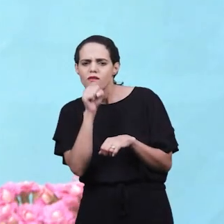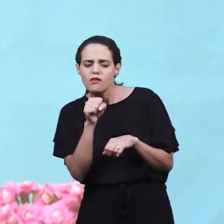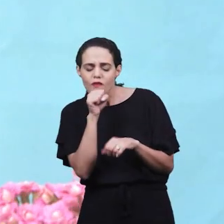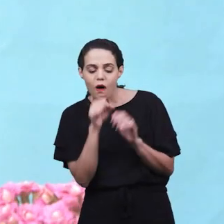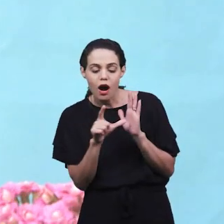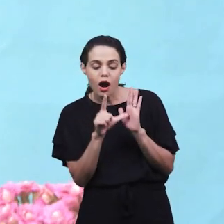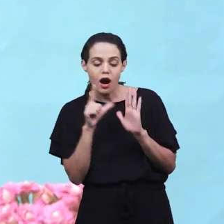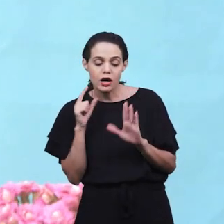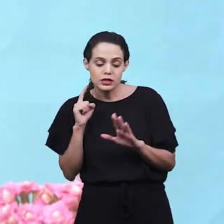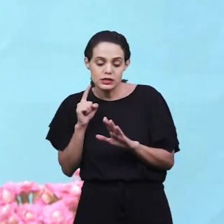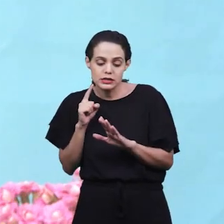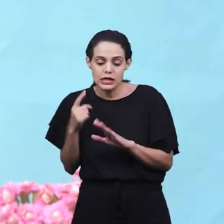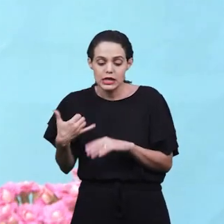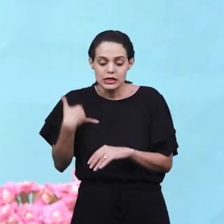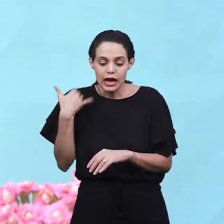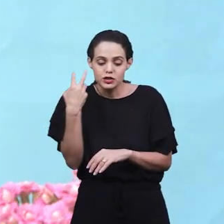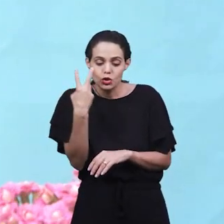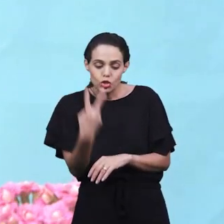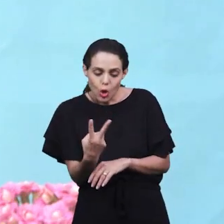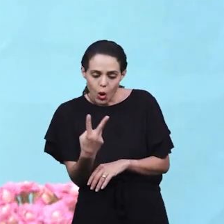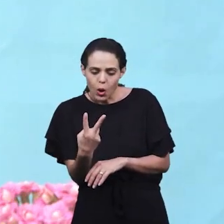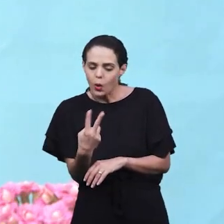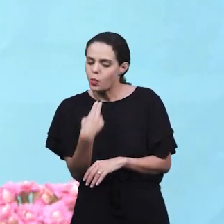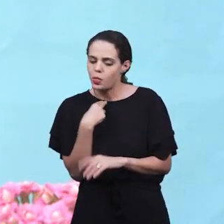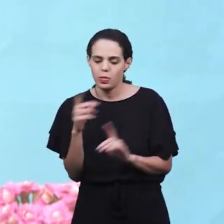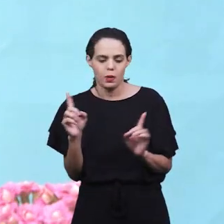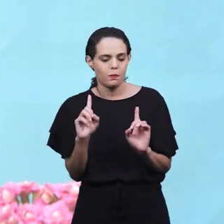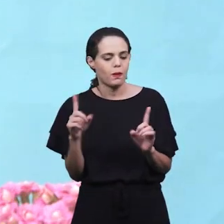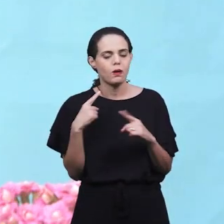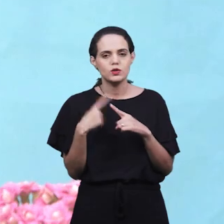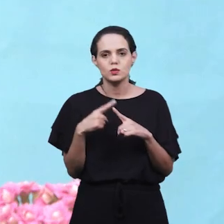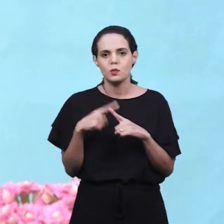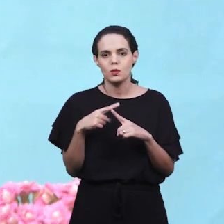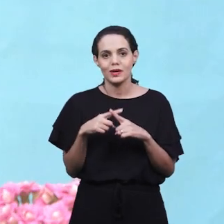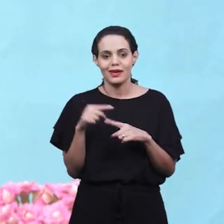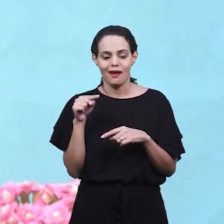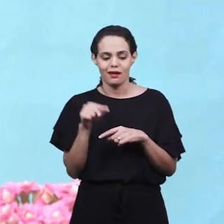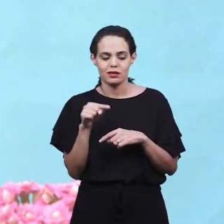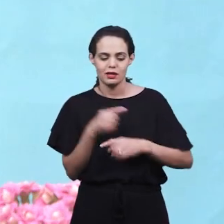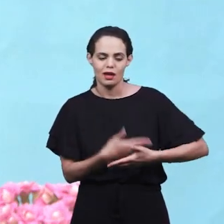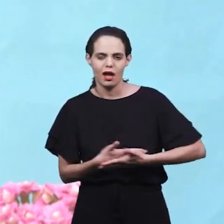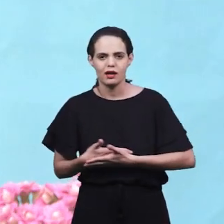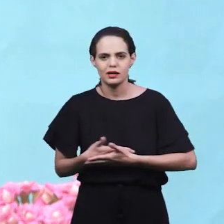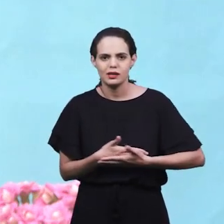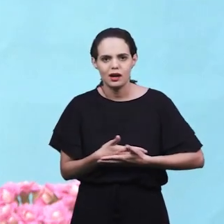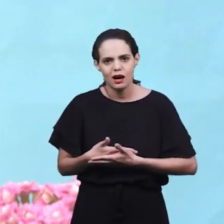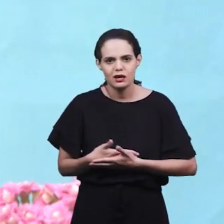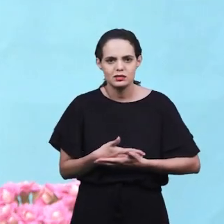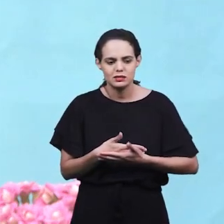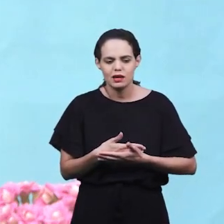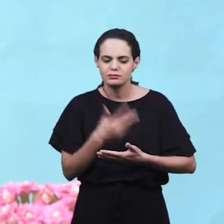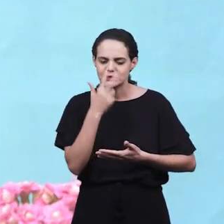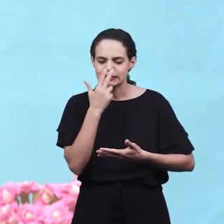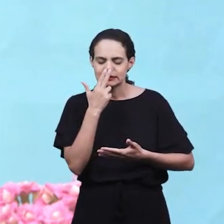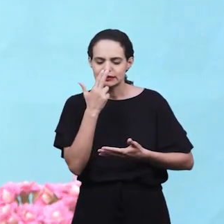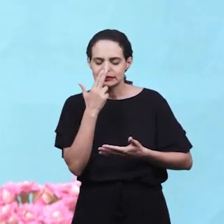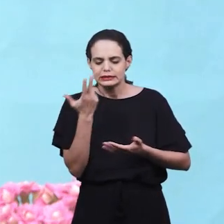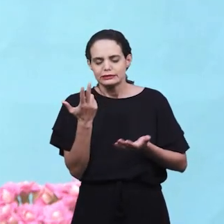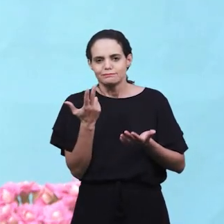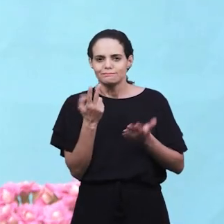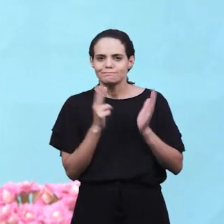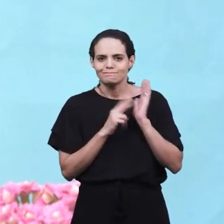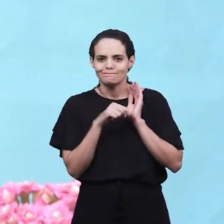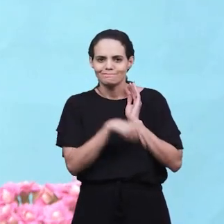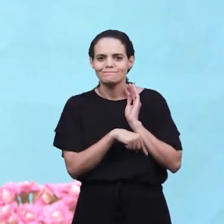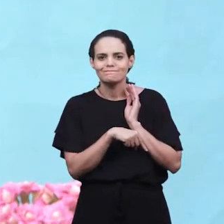porque pode tornar o paladar da criança vicioso em alimentos muito doces